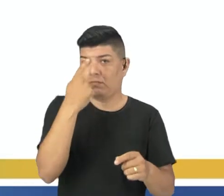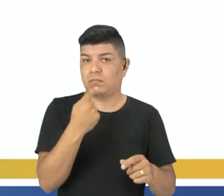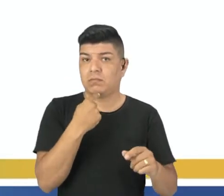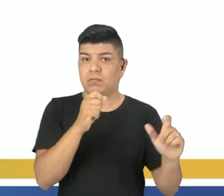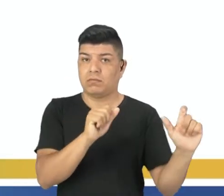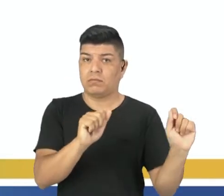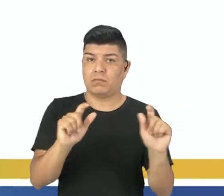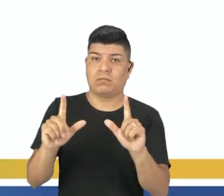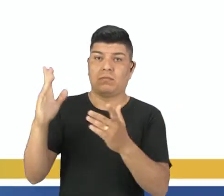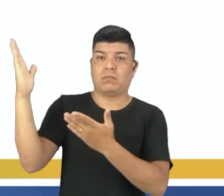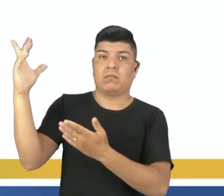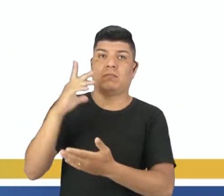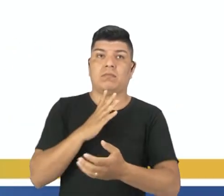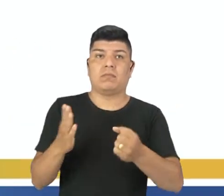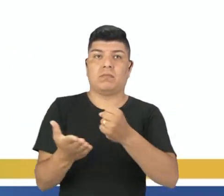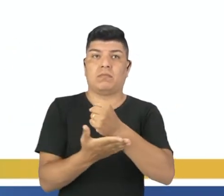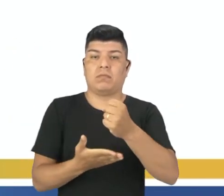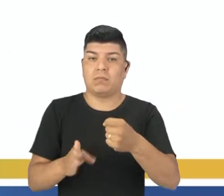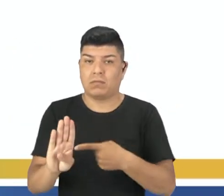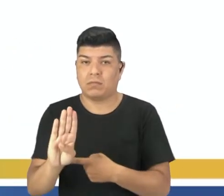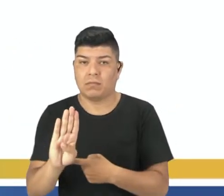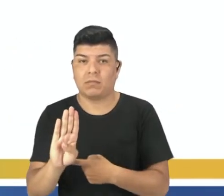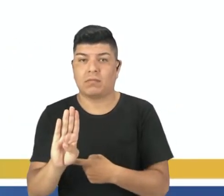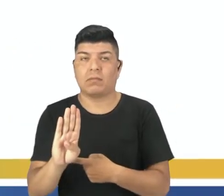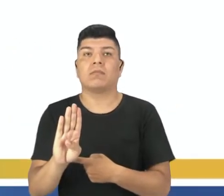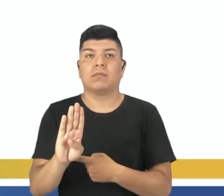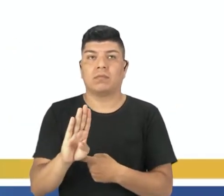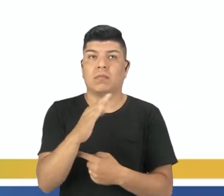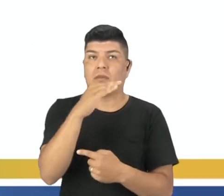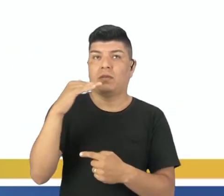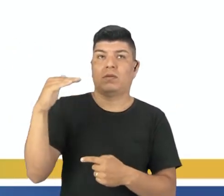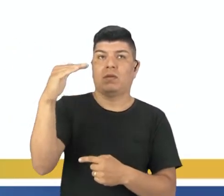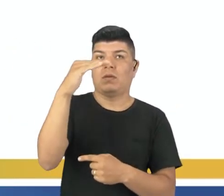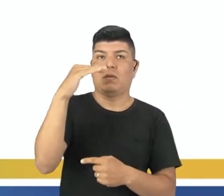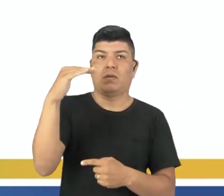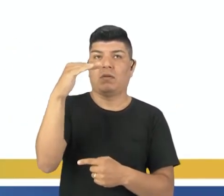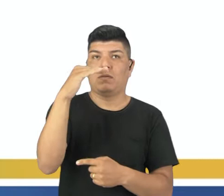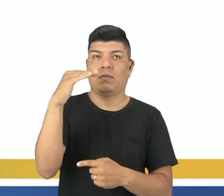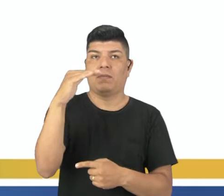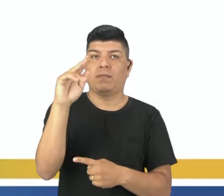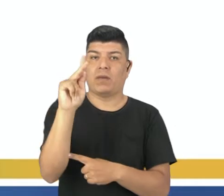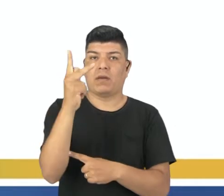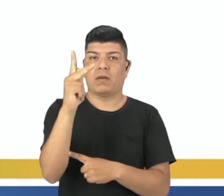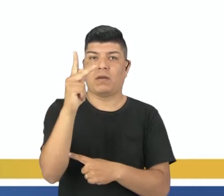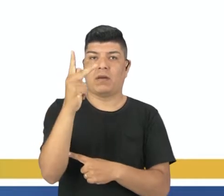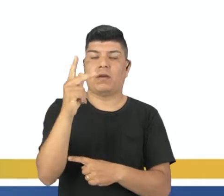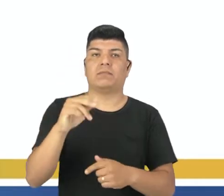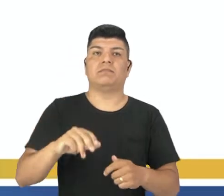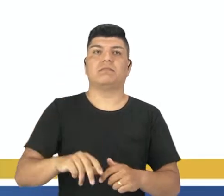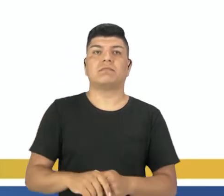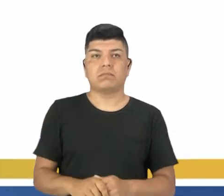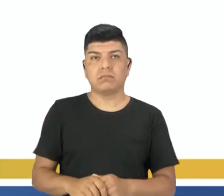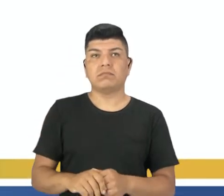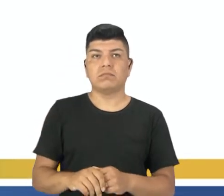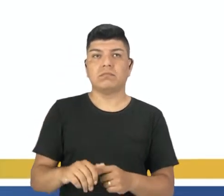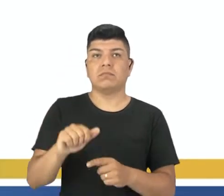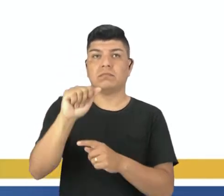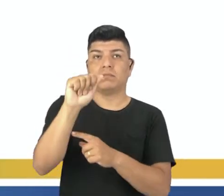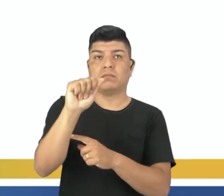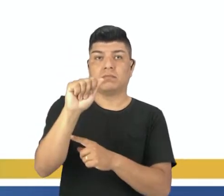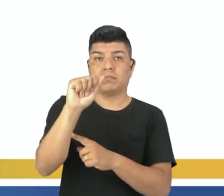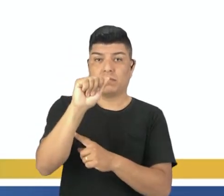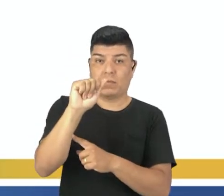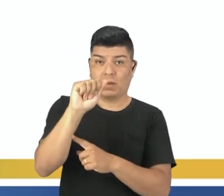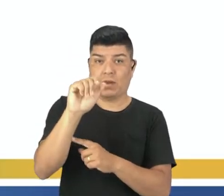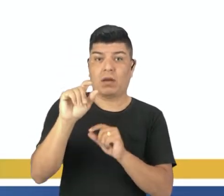que nós temos uma base aí que nós chamamos de bebezinho né E temos a altura relativa a essa base que nós chamamos DH então a área desse